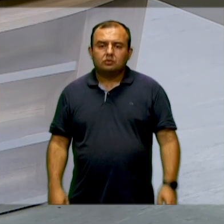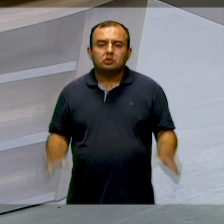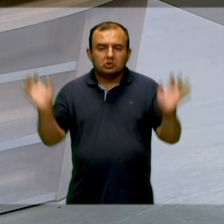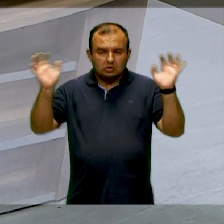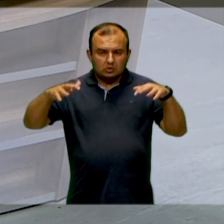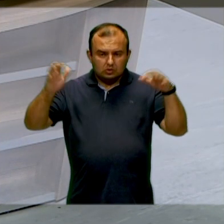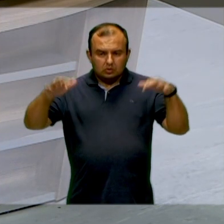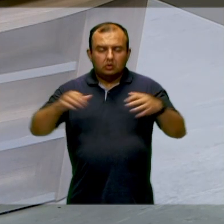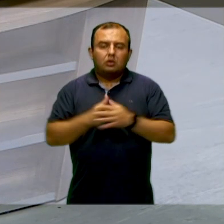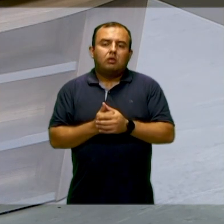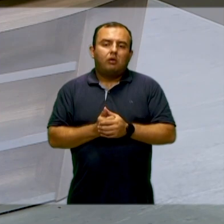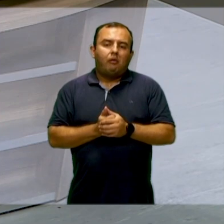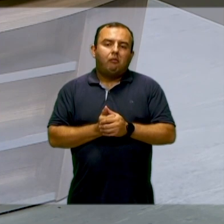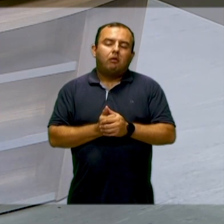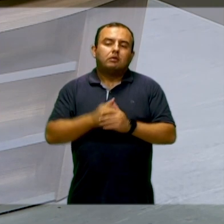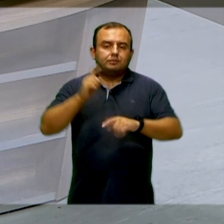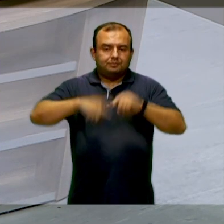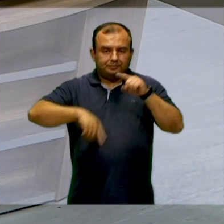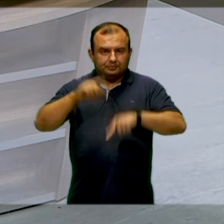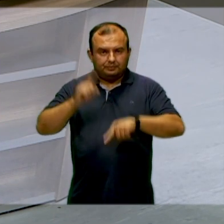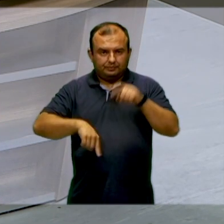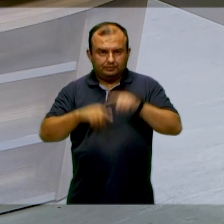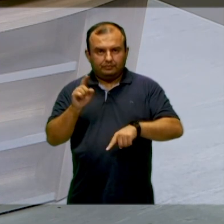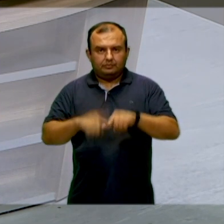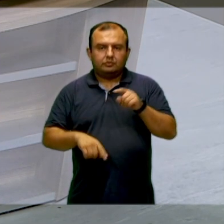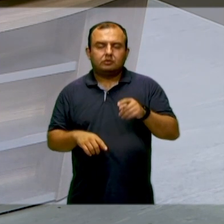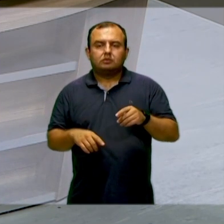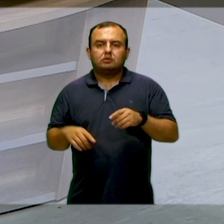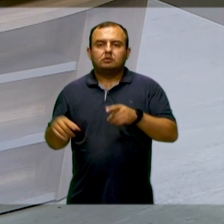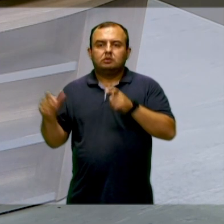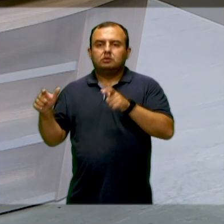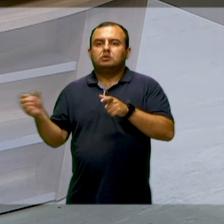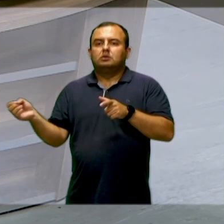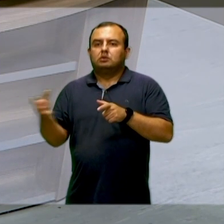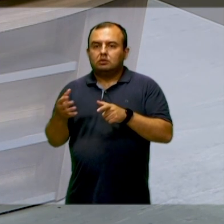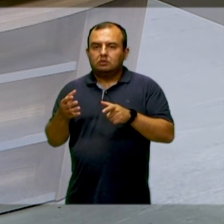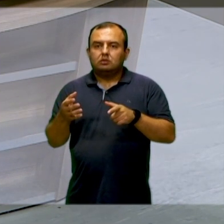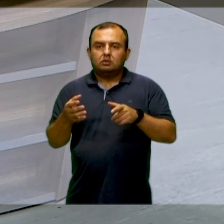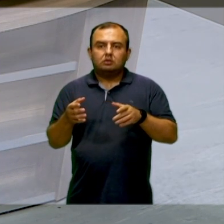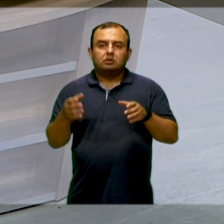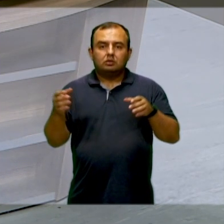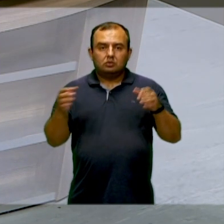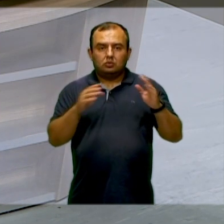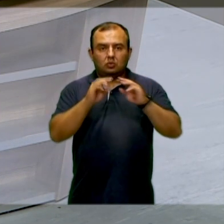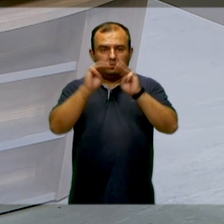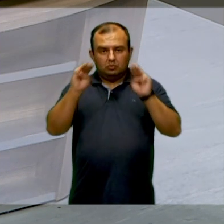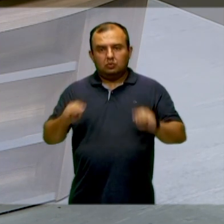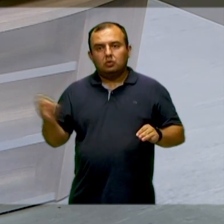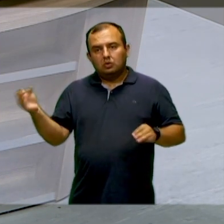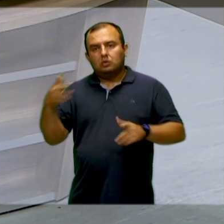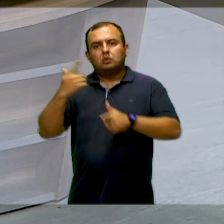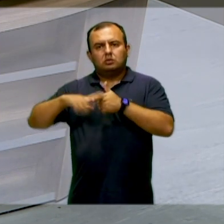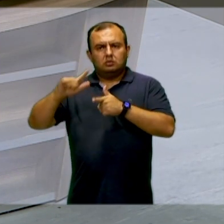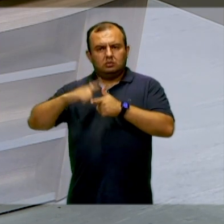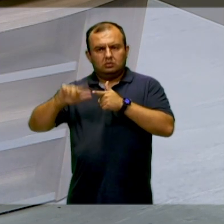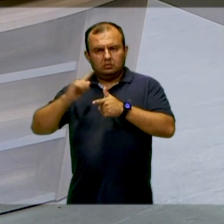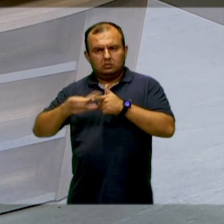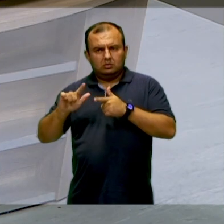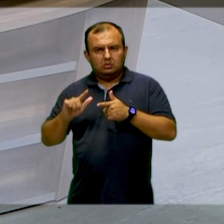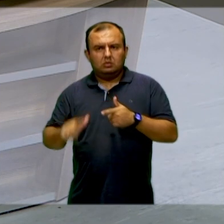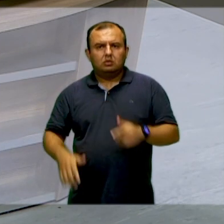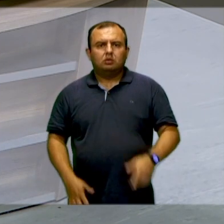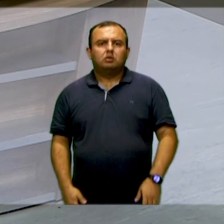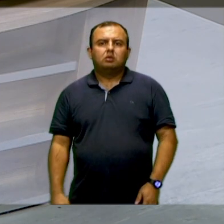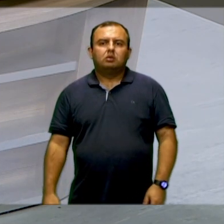chuva, do material, a forma de conservação. Não é naquela parte nova, não, né? Na parte nova. Na parte nova já está com problema. Já não.